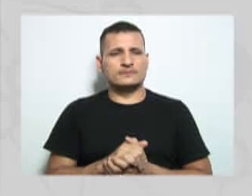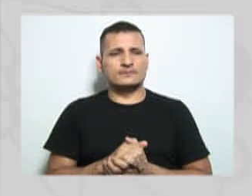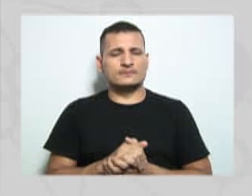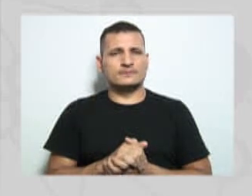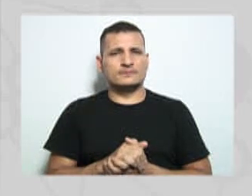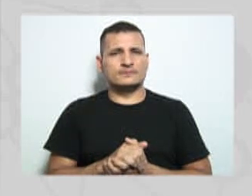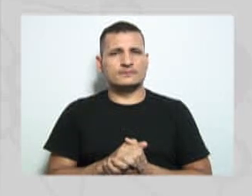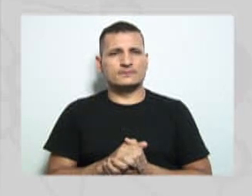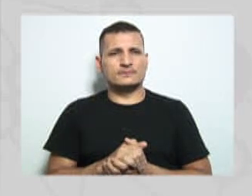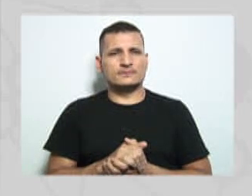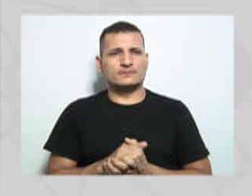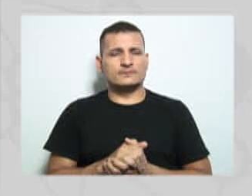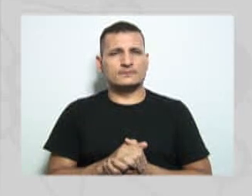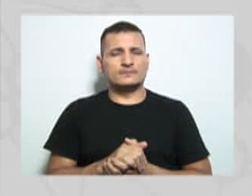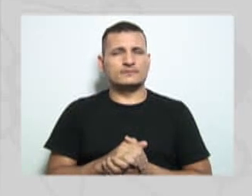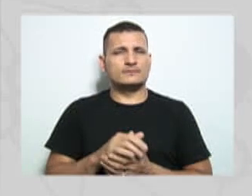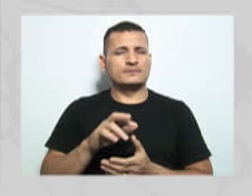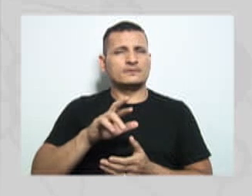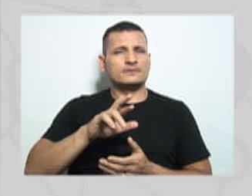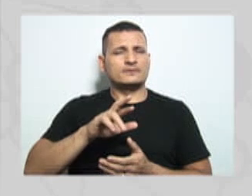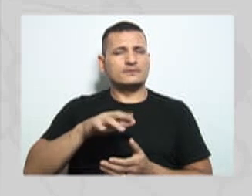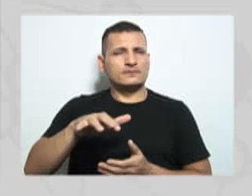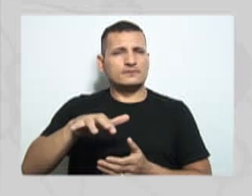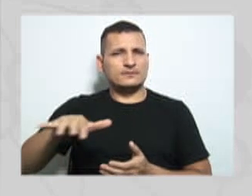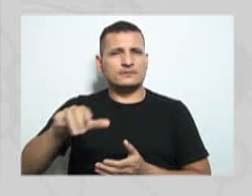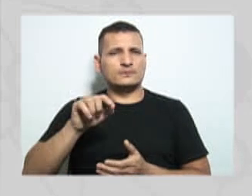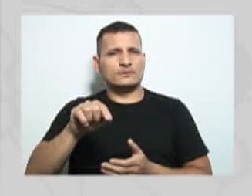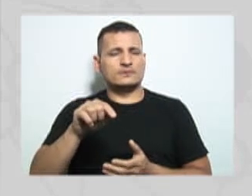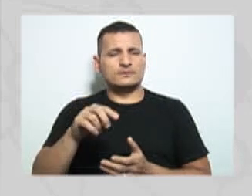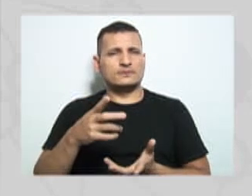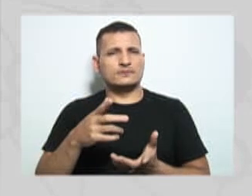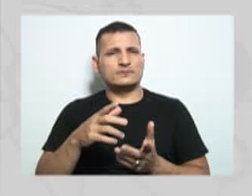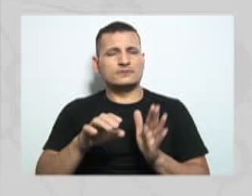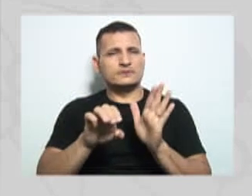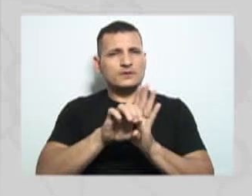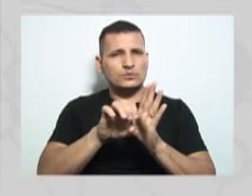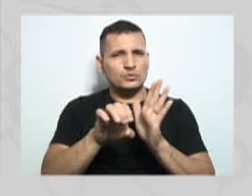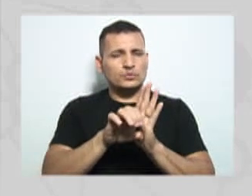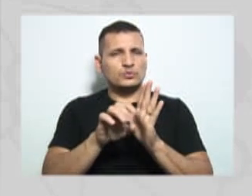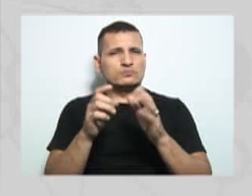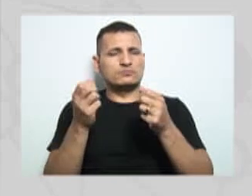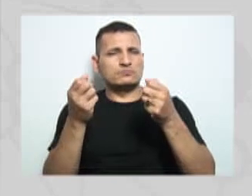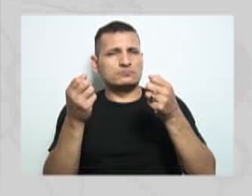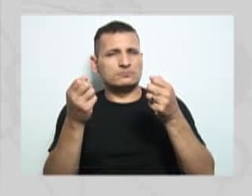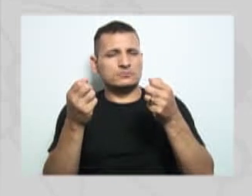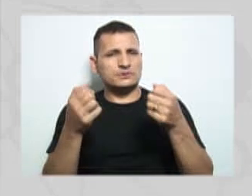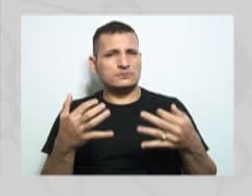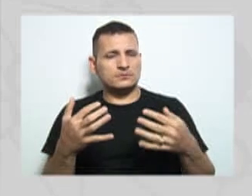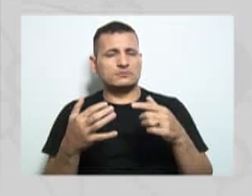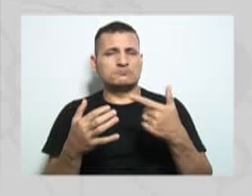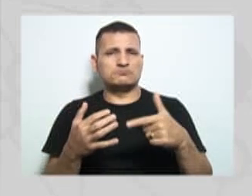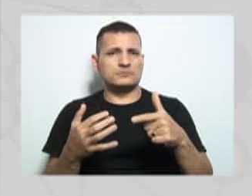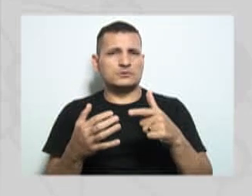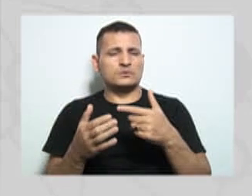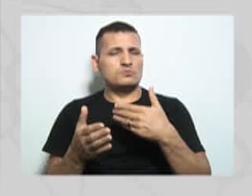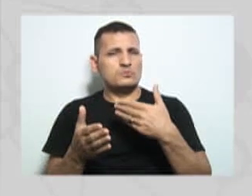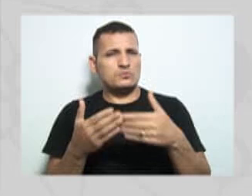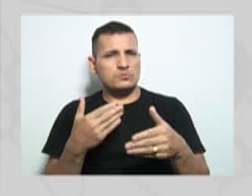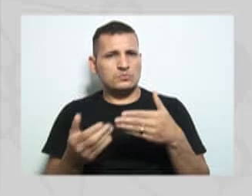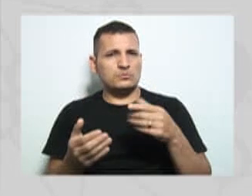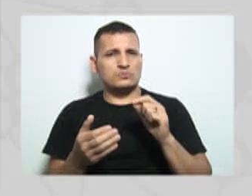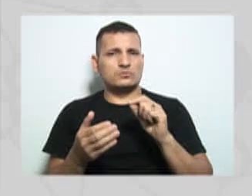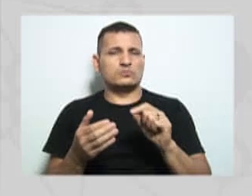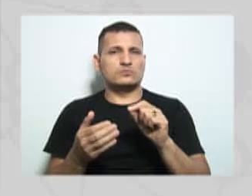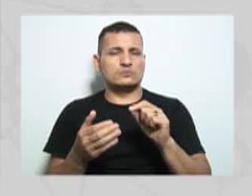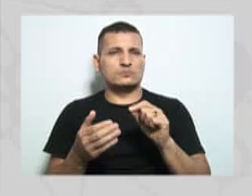instâncias ordinárias e as cláusulas estatutárias, não exerça a mencionada entidade qualquer espécie de